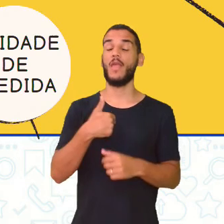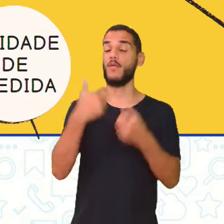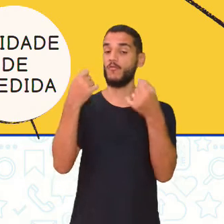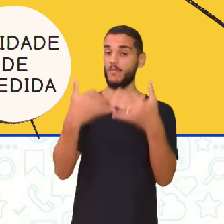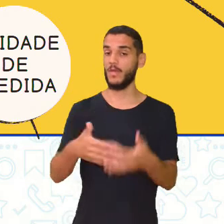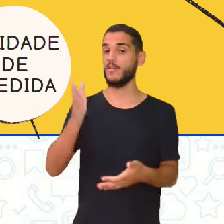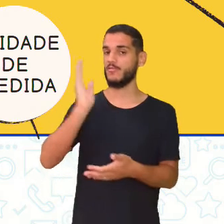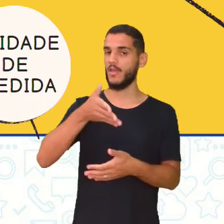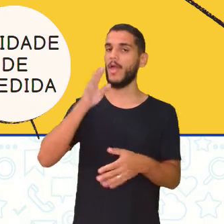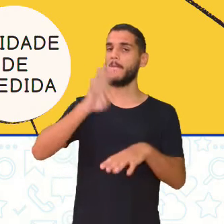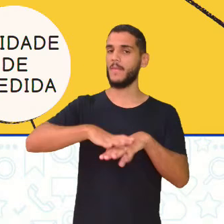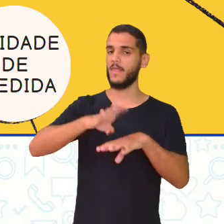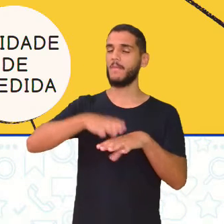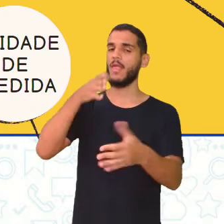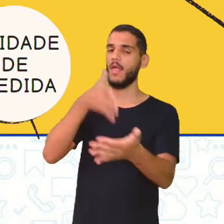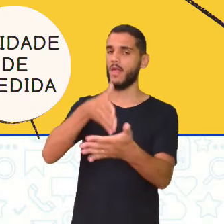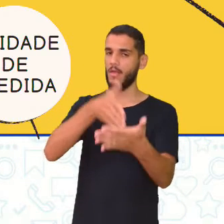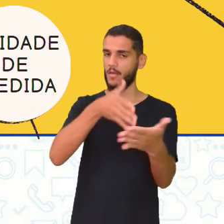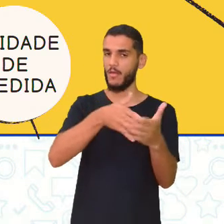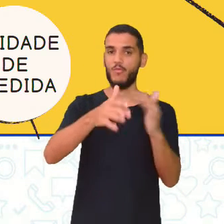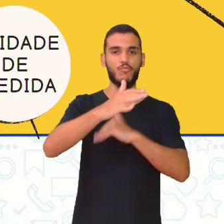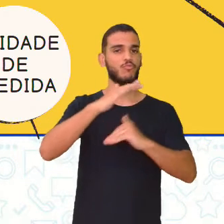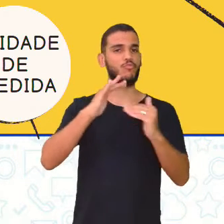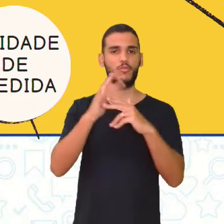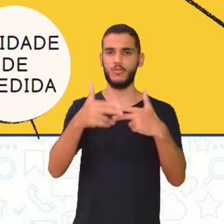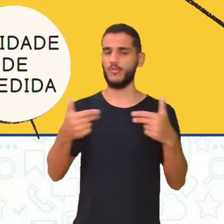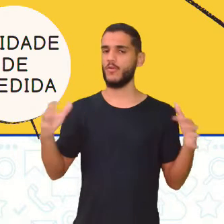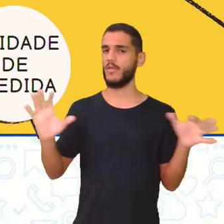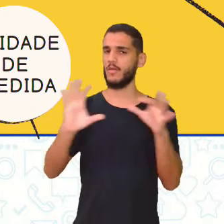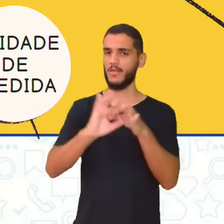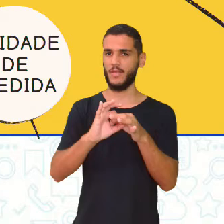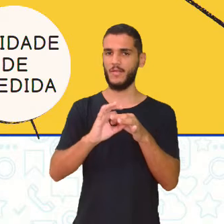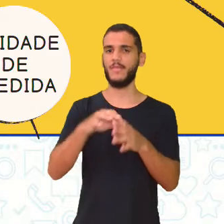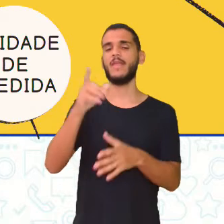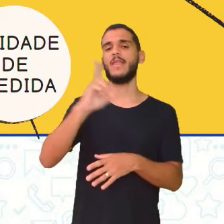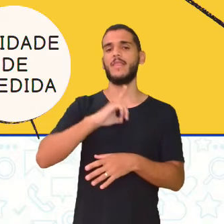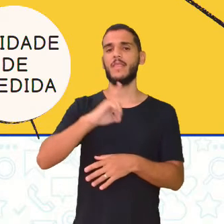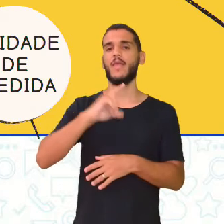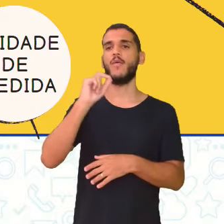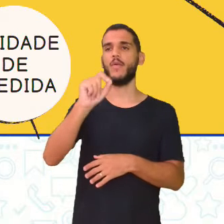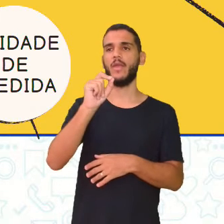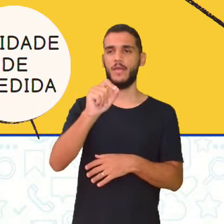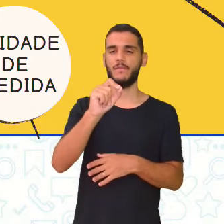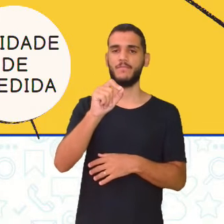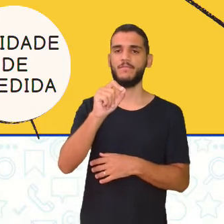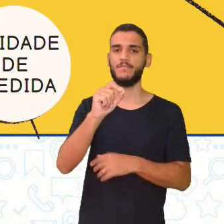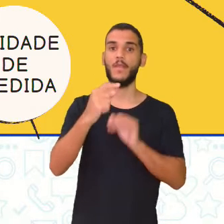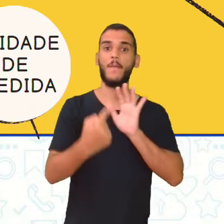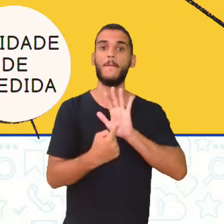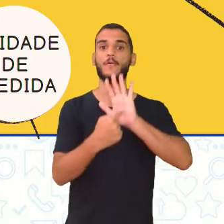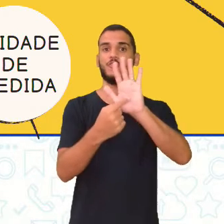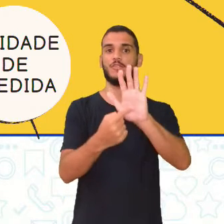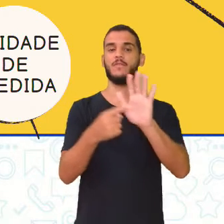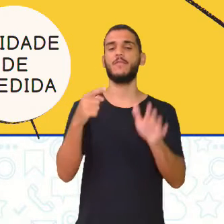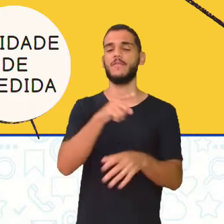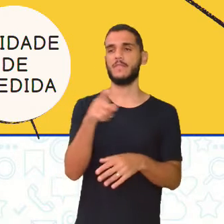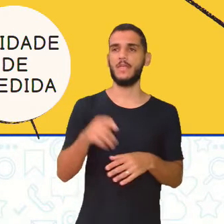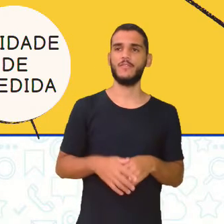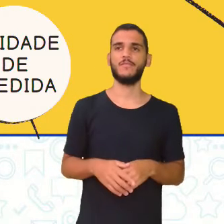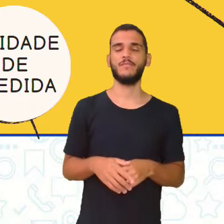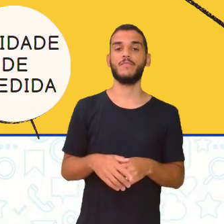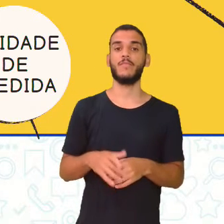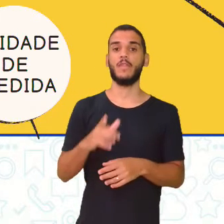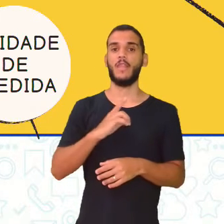é caixinha? Tá tudo interligado. Veja, eu botei com destaque aí, ó, triângulos. Por quê?